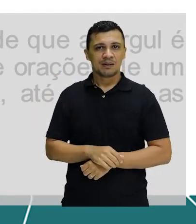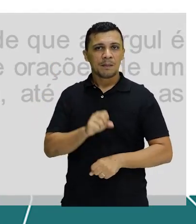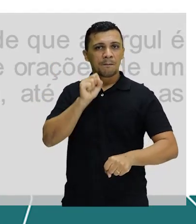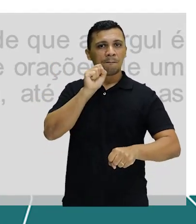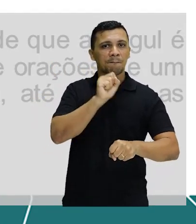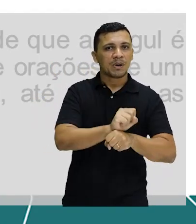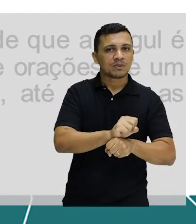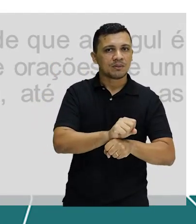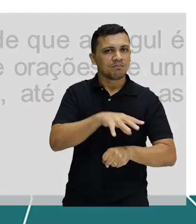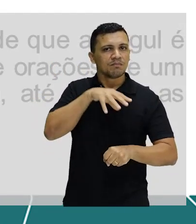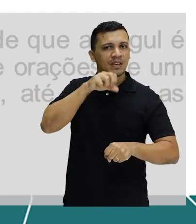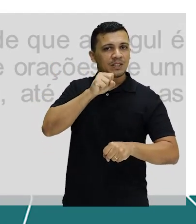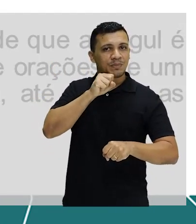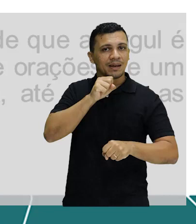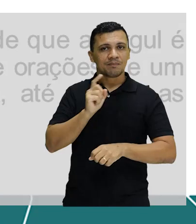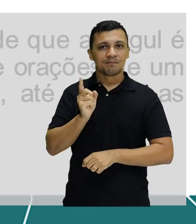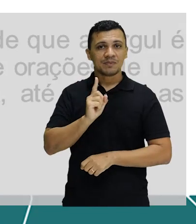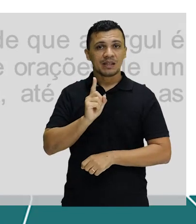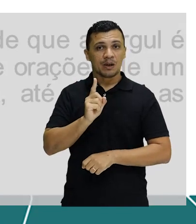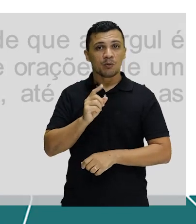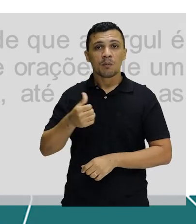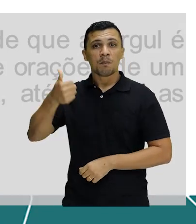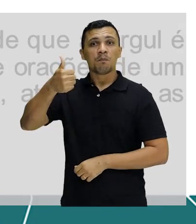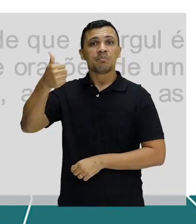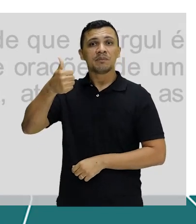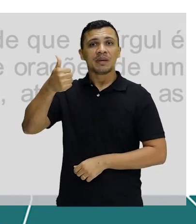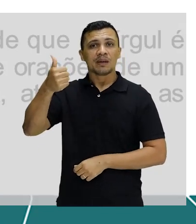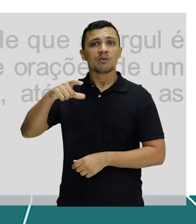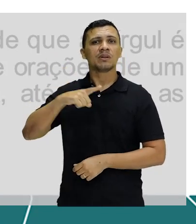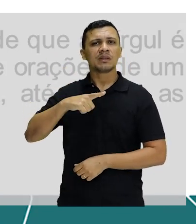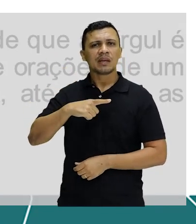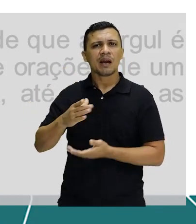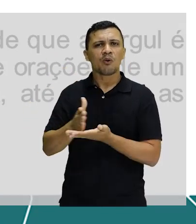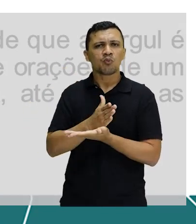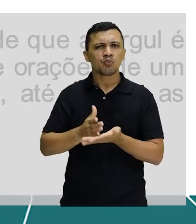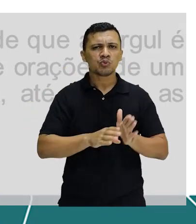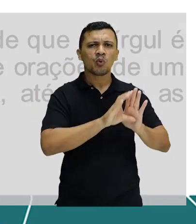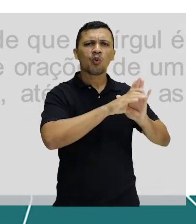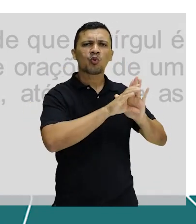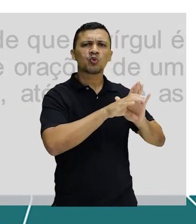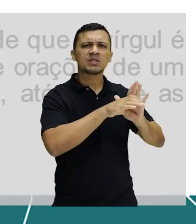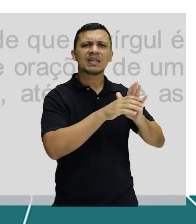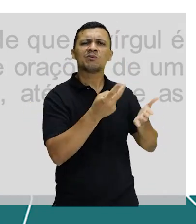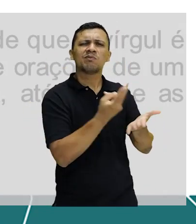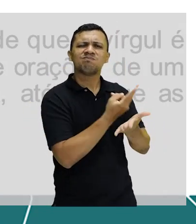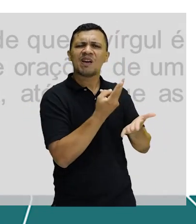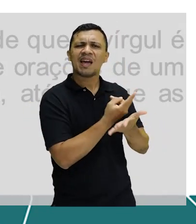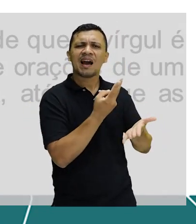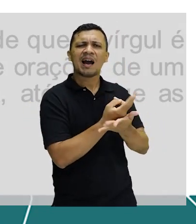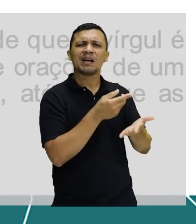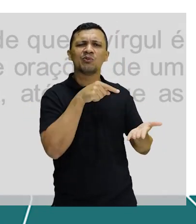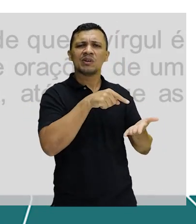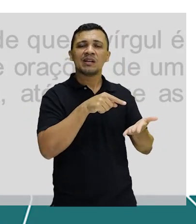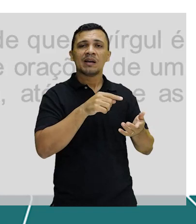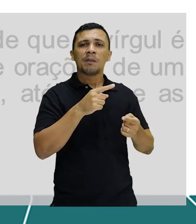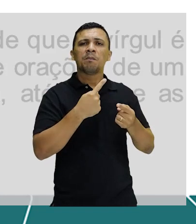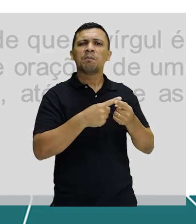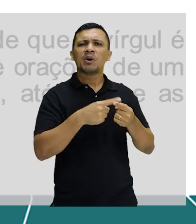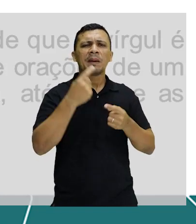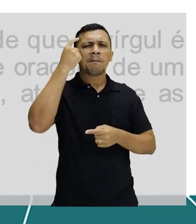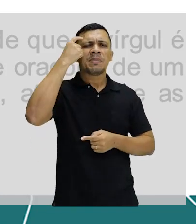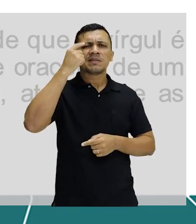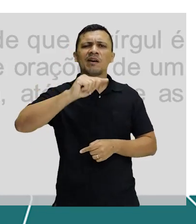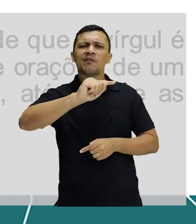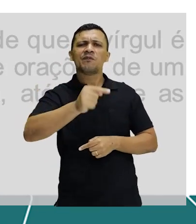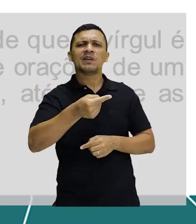respirar. Primeiramente, é preciso desfazer o conceito equivocado de que a vírgula é uma pequena pausa para